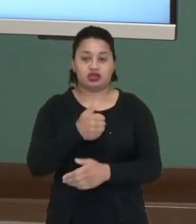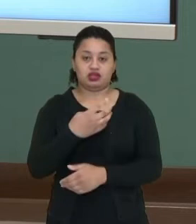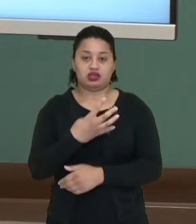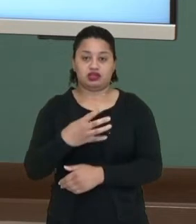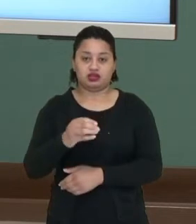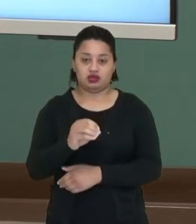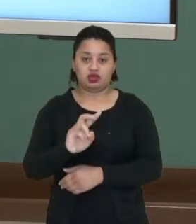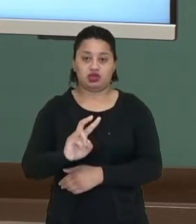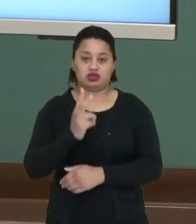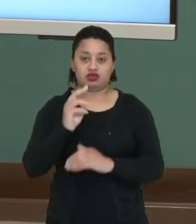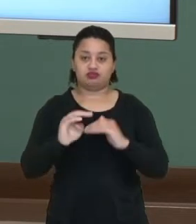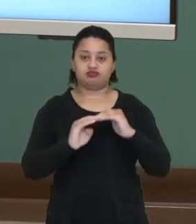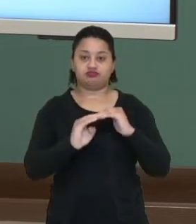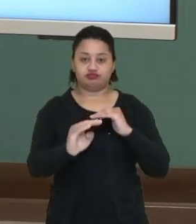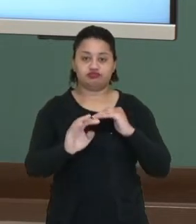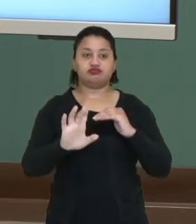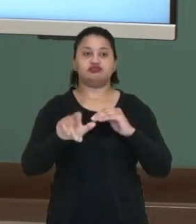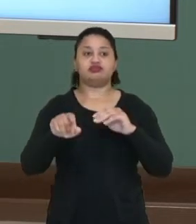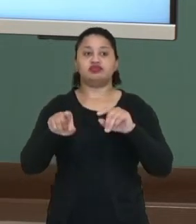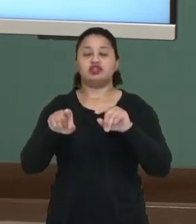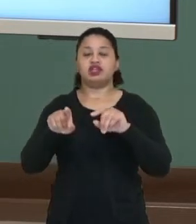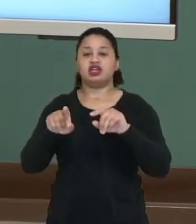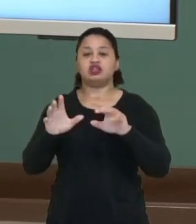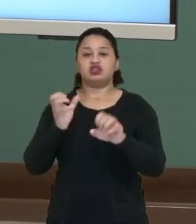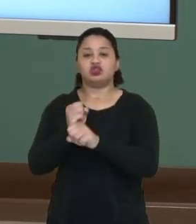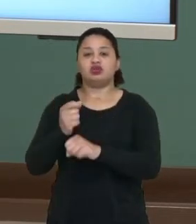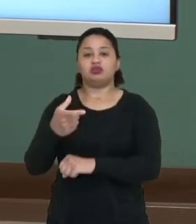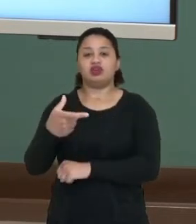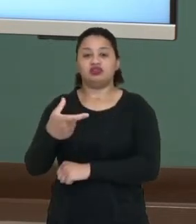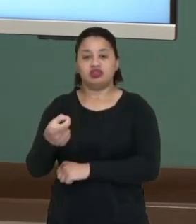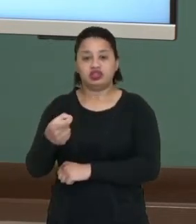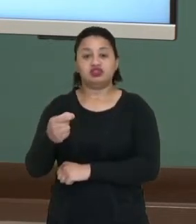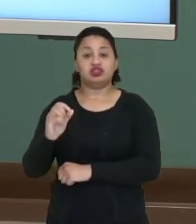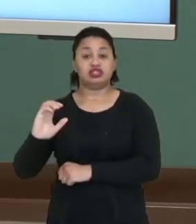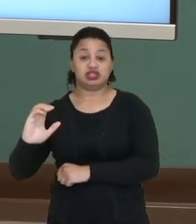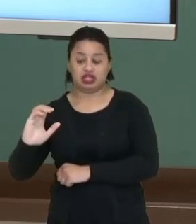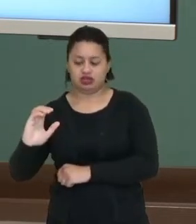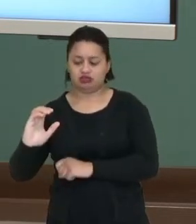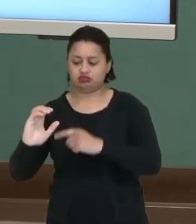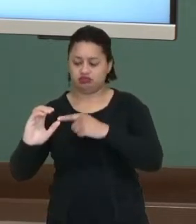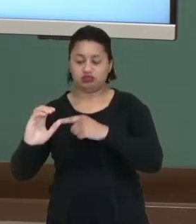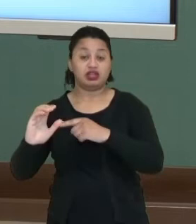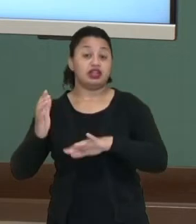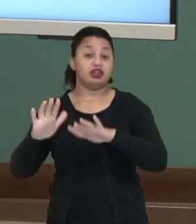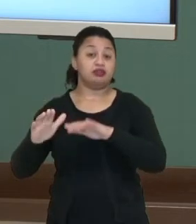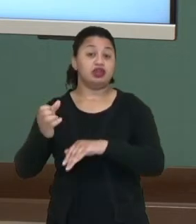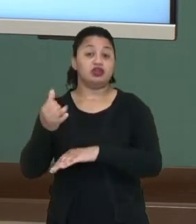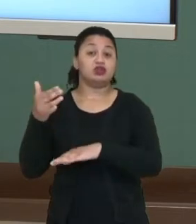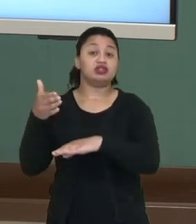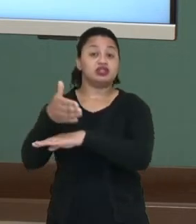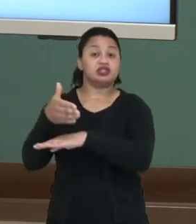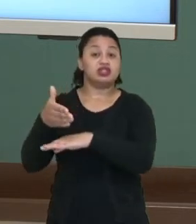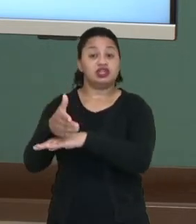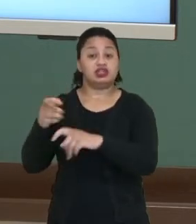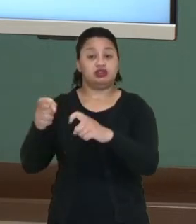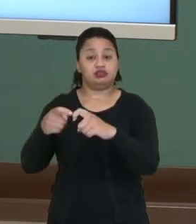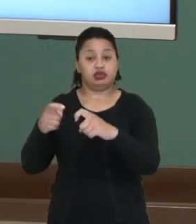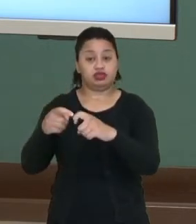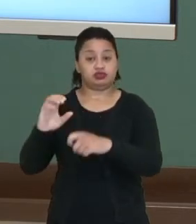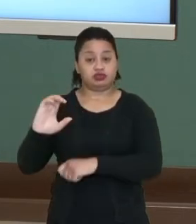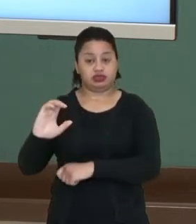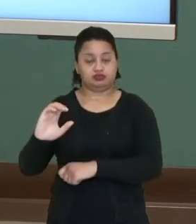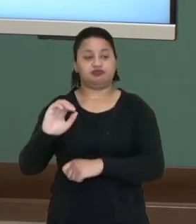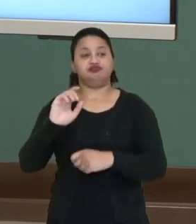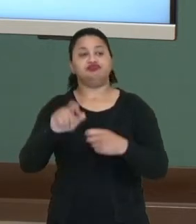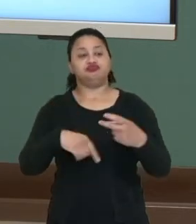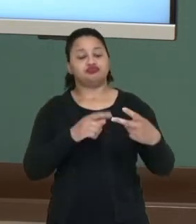valor fixo, mais 20 vezes C, que é R$20 por consulta. Tranquilo? Para o plano B,